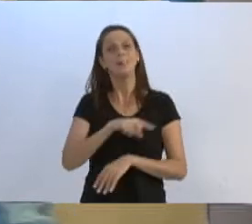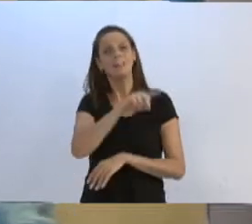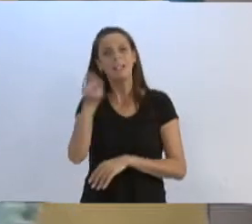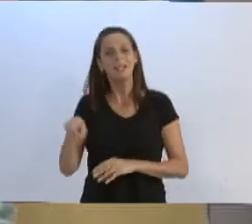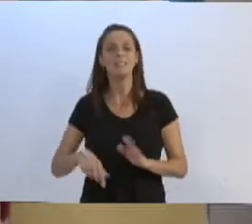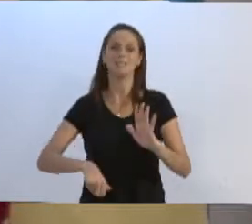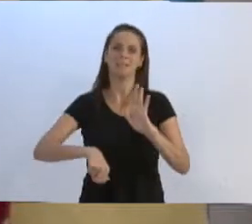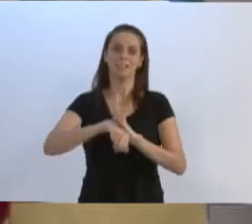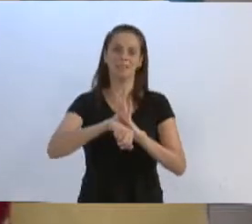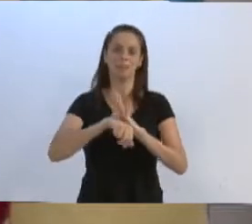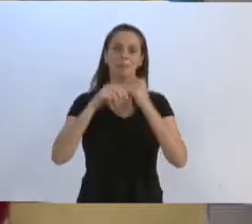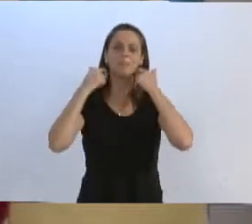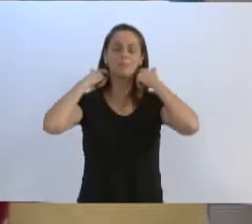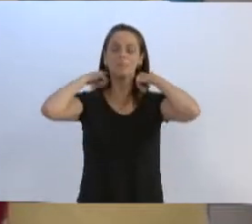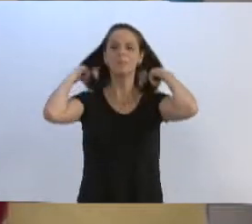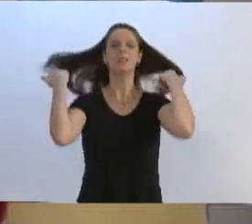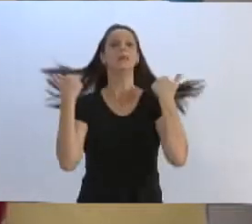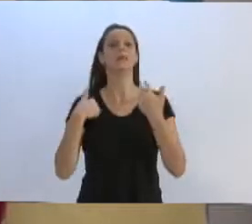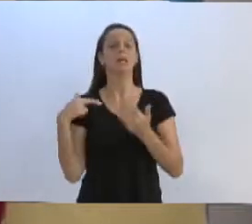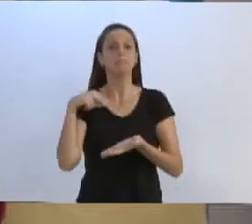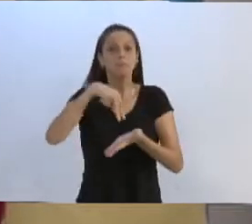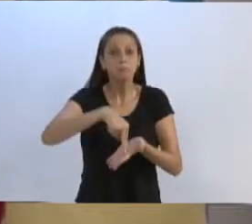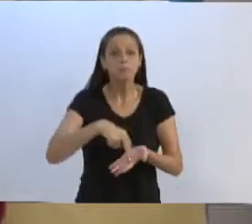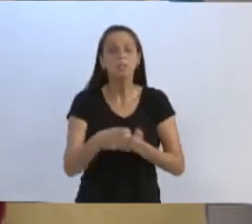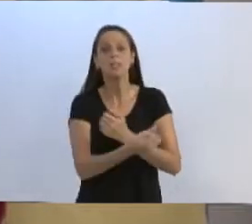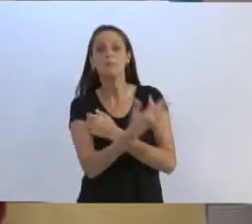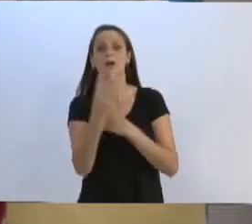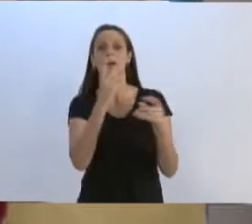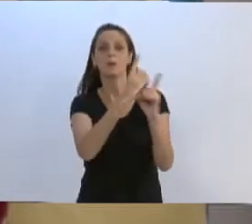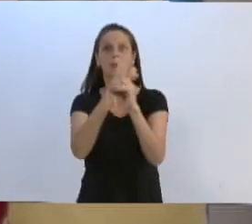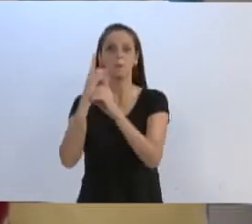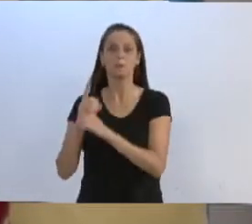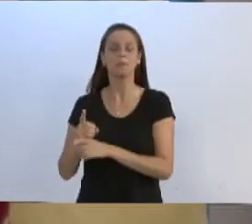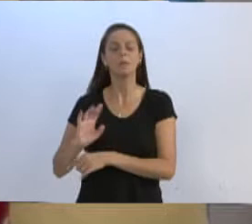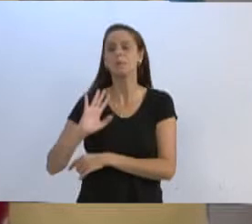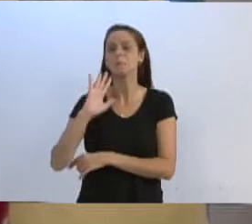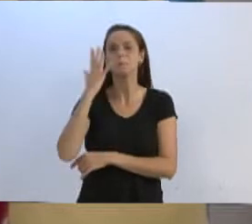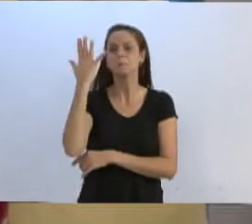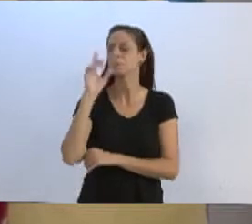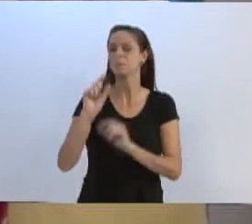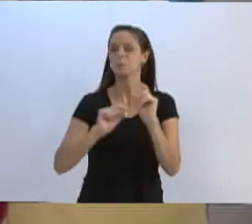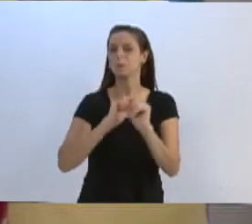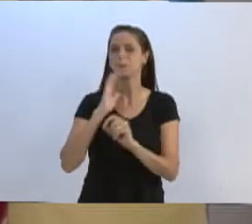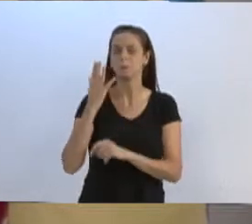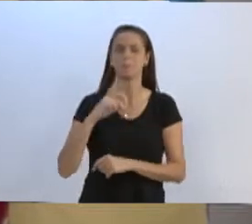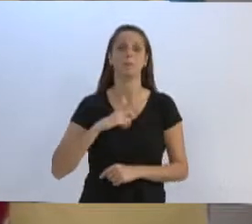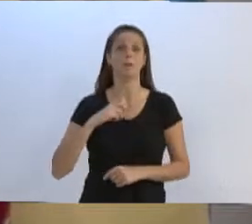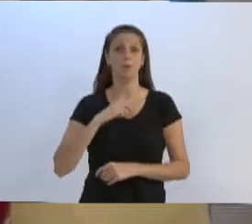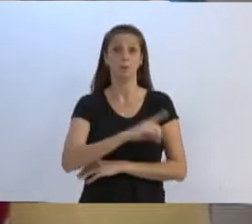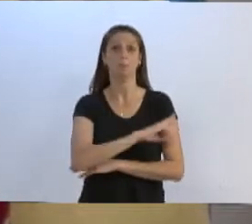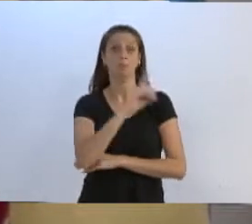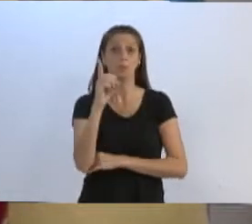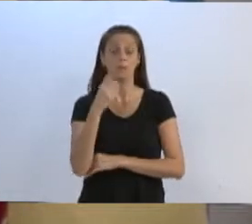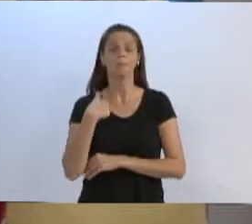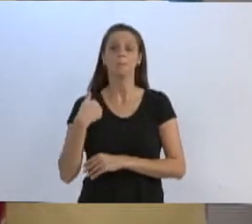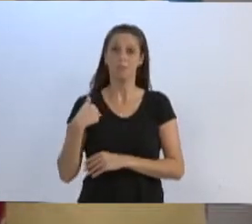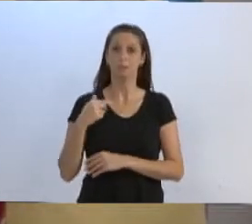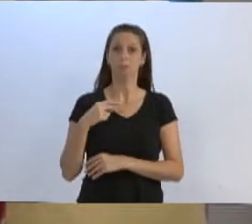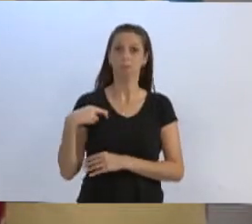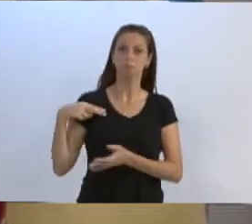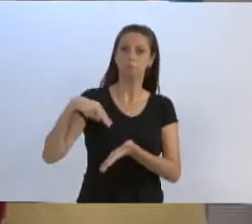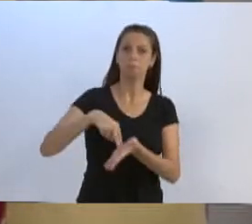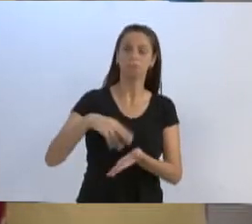crimes. Então, eu me fazia presente em várias reuniões. E chegou um dia, eu estava para dar uma palestra, e uma senhorinha